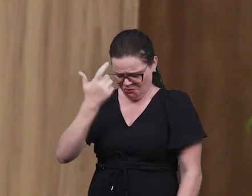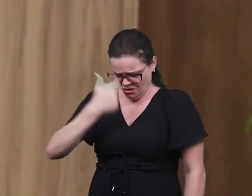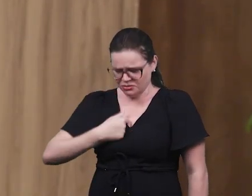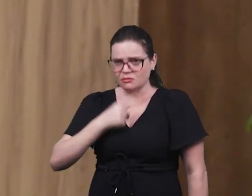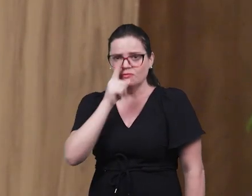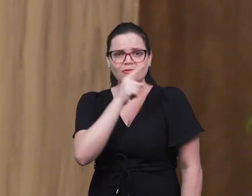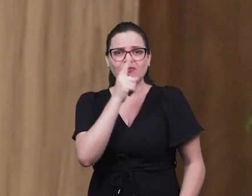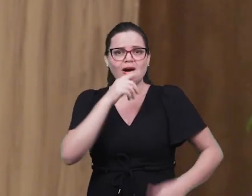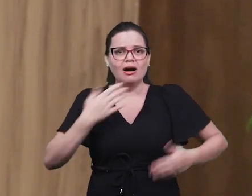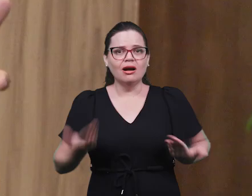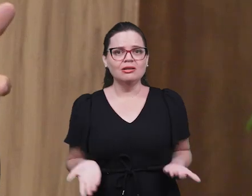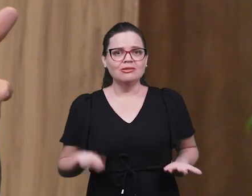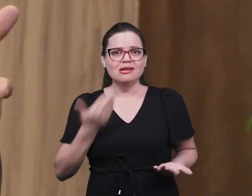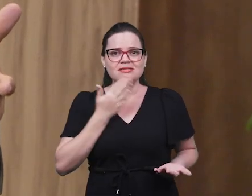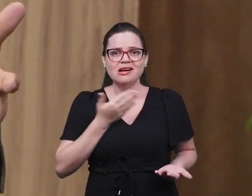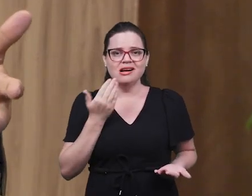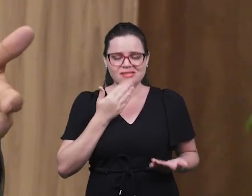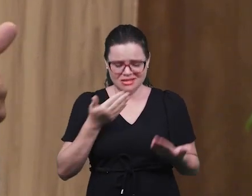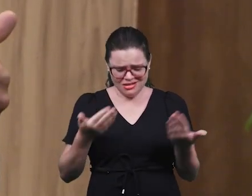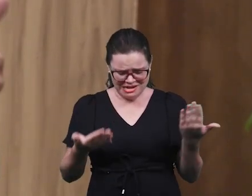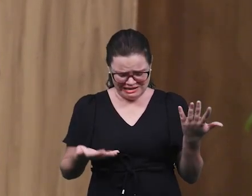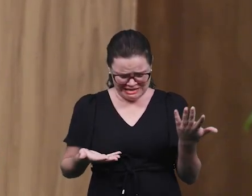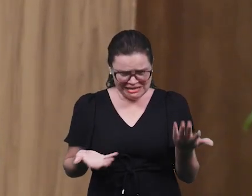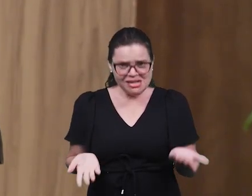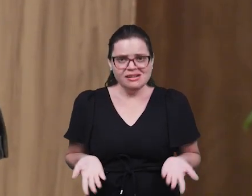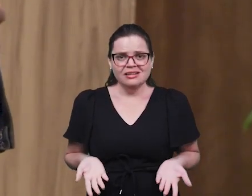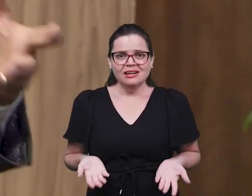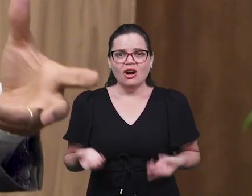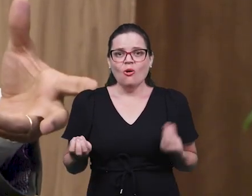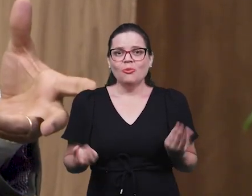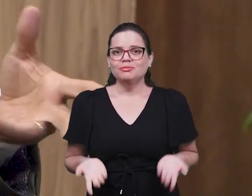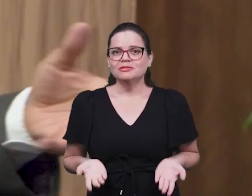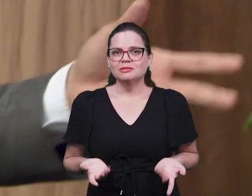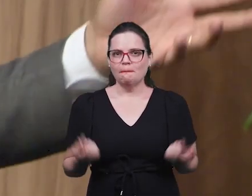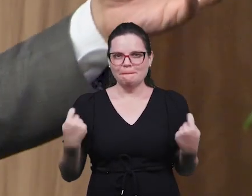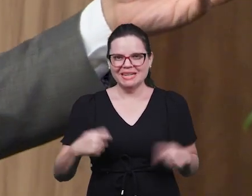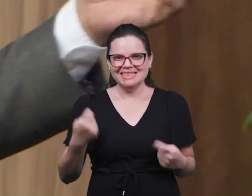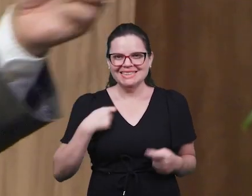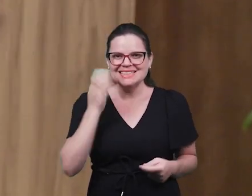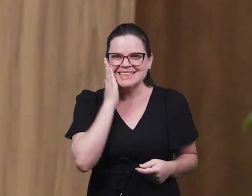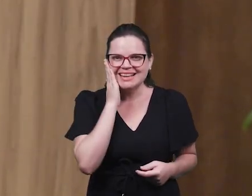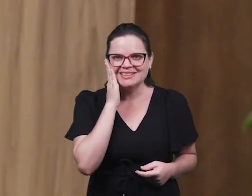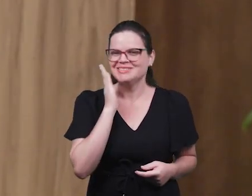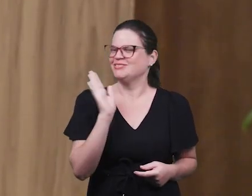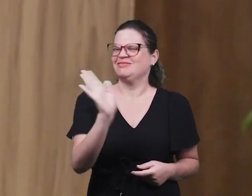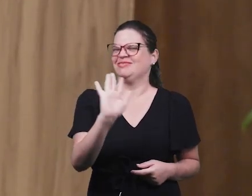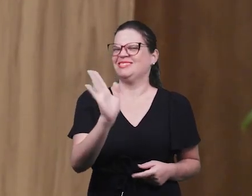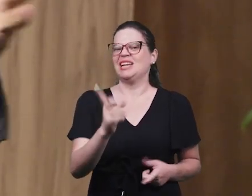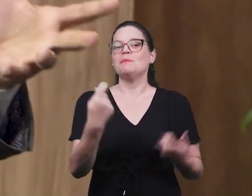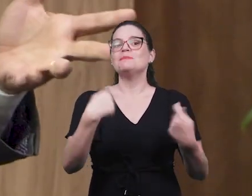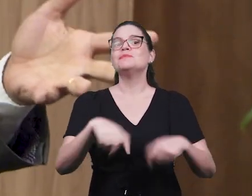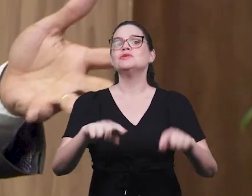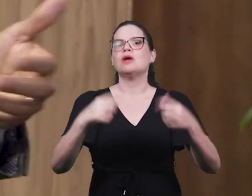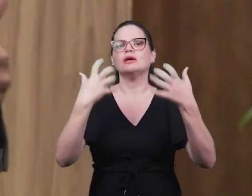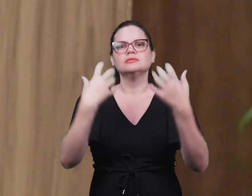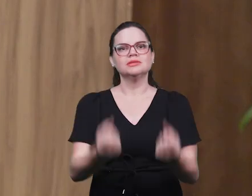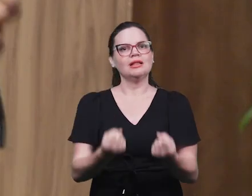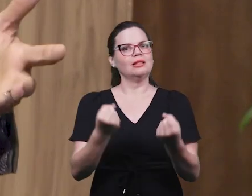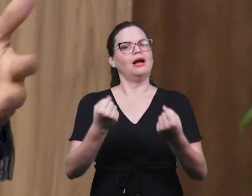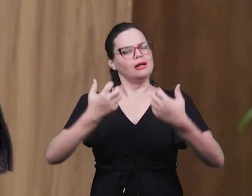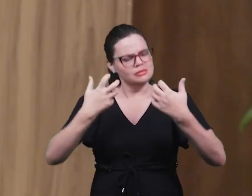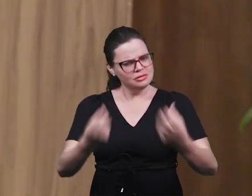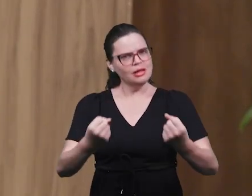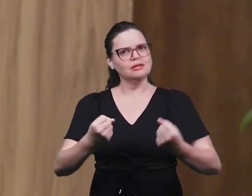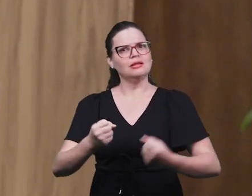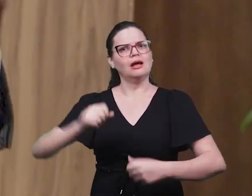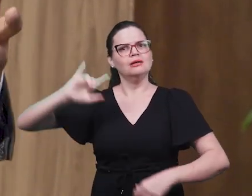nós somos tão limitados, mas nós não precisamos entender, nós precisamos aceitar esse amor. O salmista usa a expressão, eu amo ao